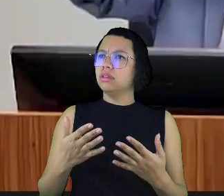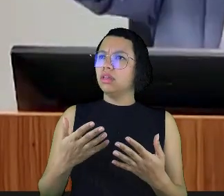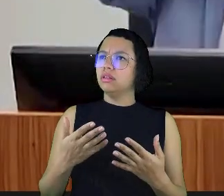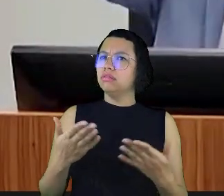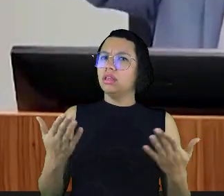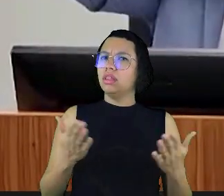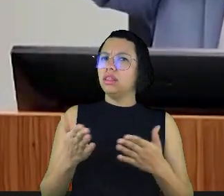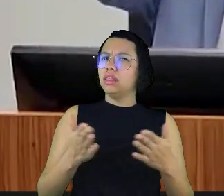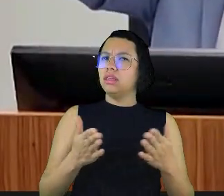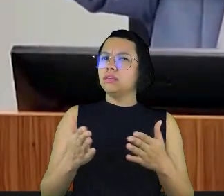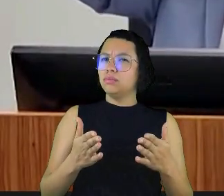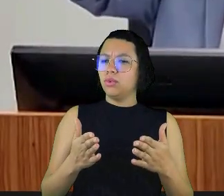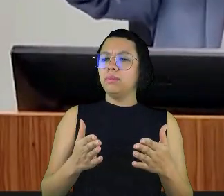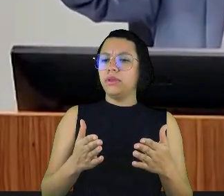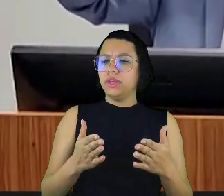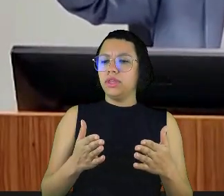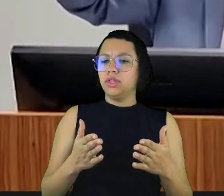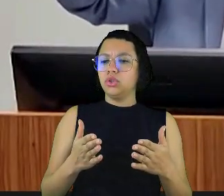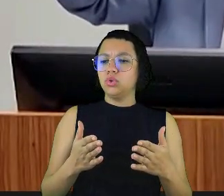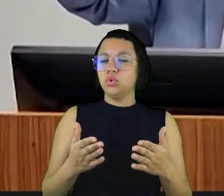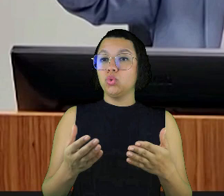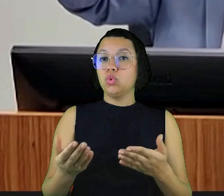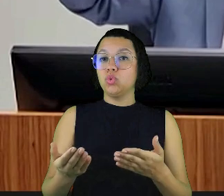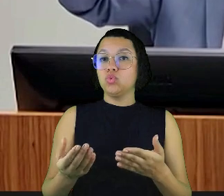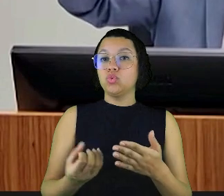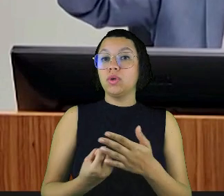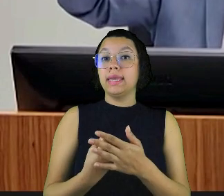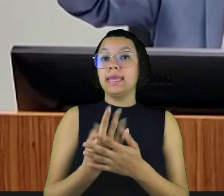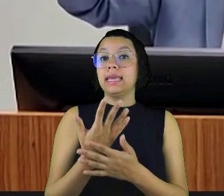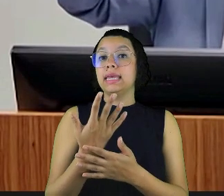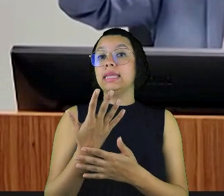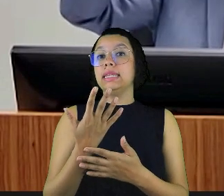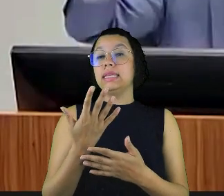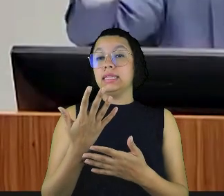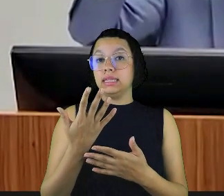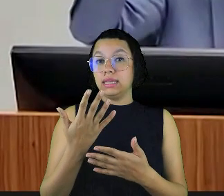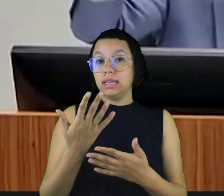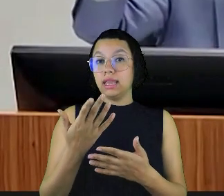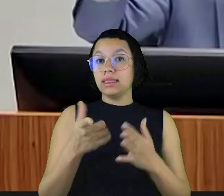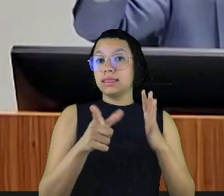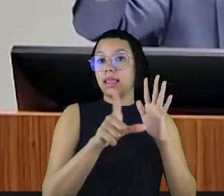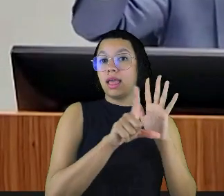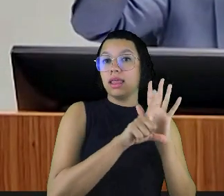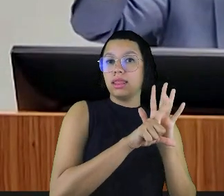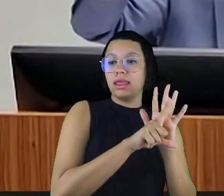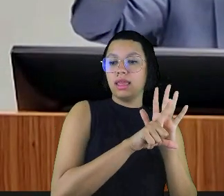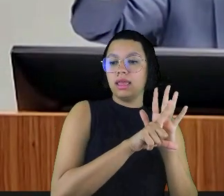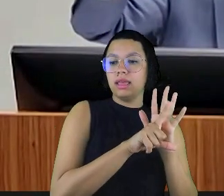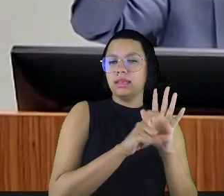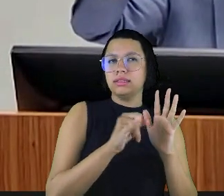que surge na lei, se eu não me engano, é a